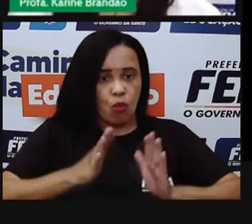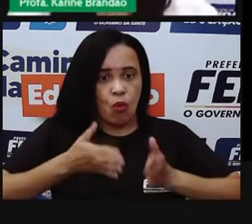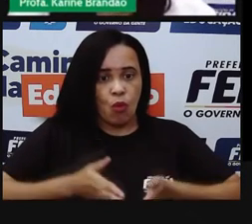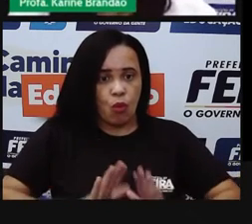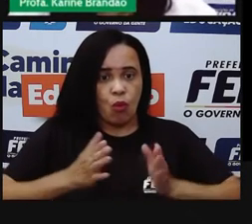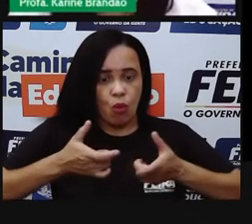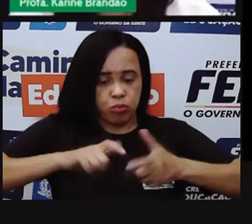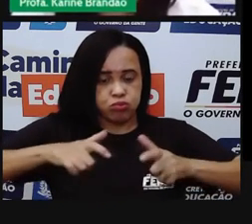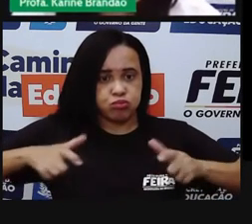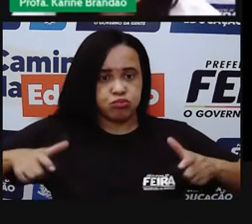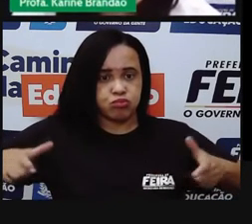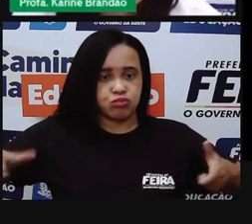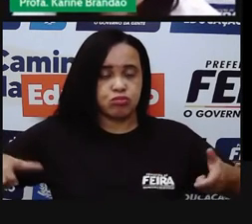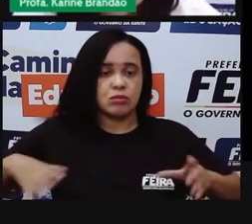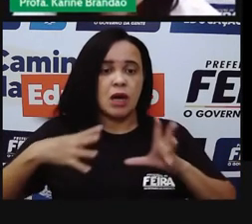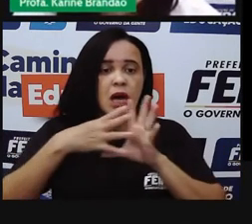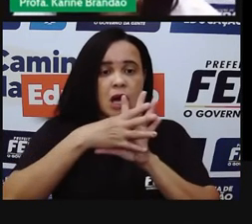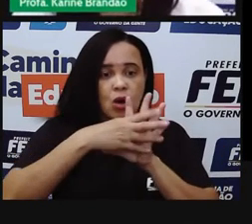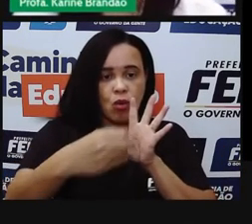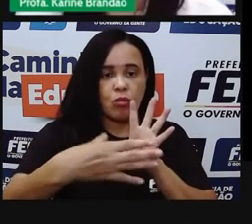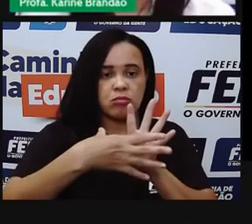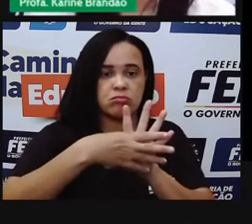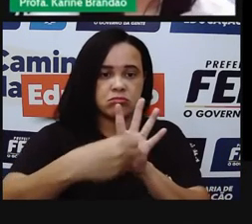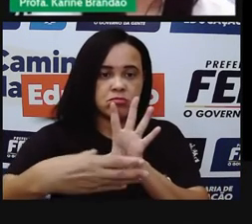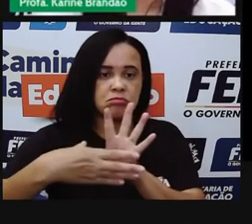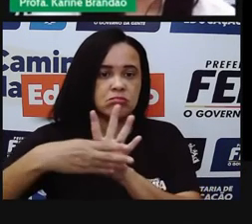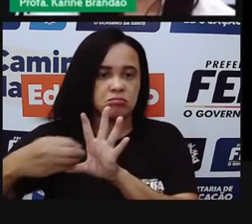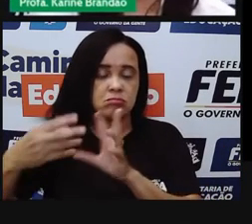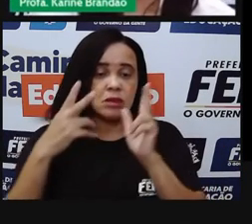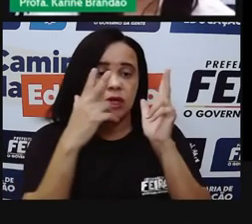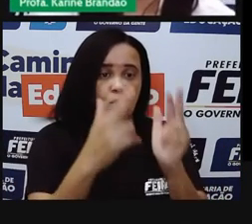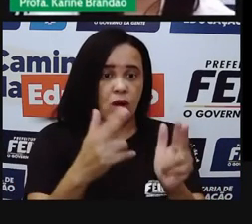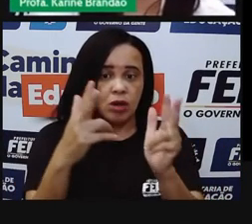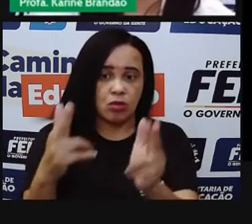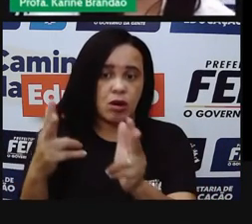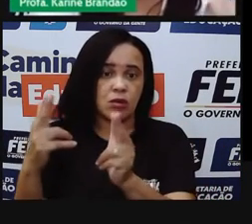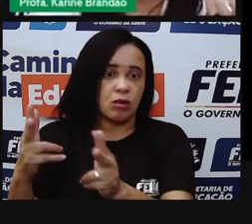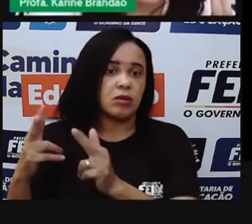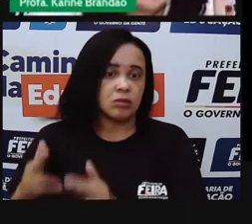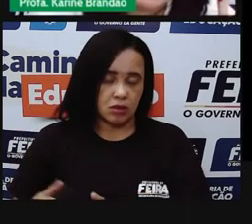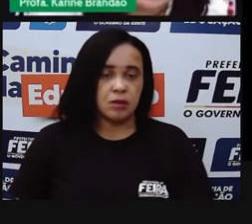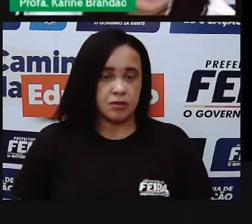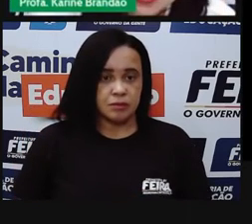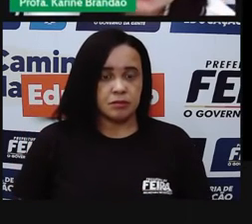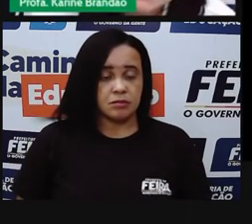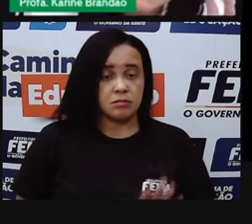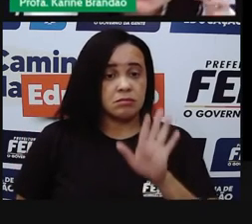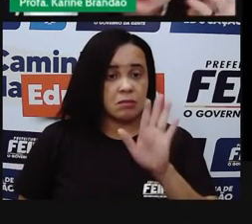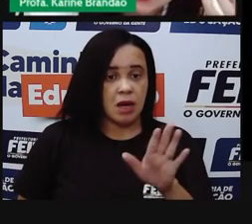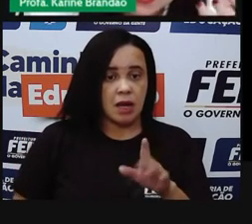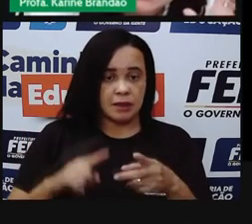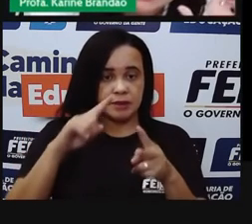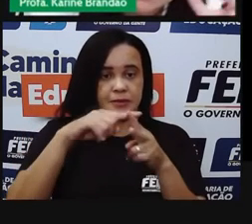está gerando clones, vamos dizer assim, ok? E quando a gente vê na reprodução